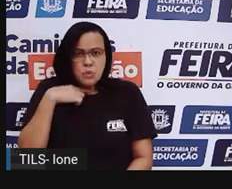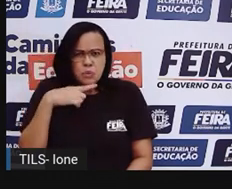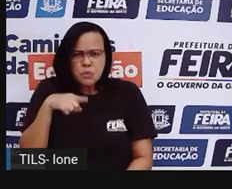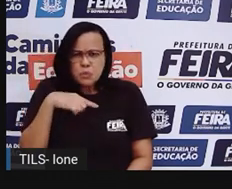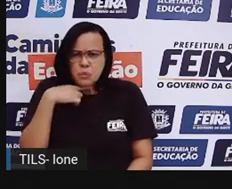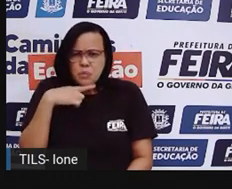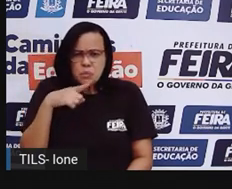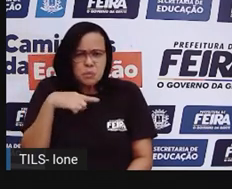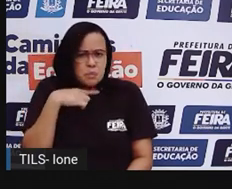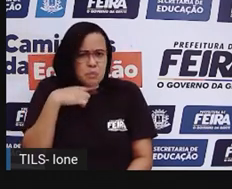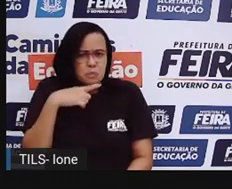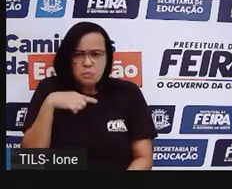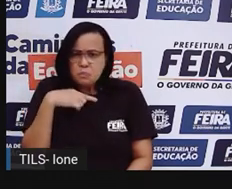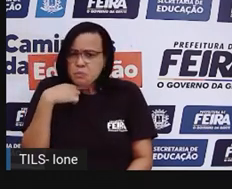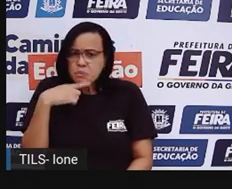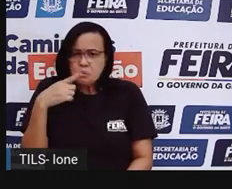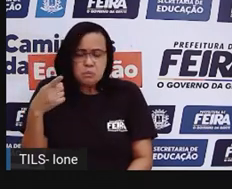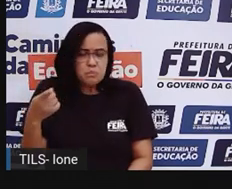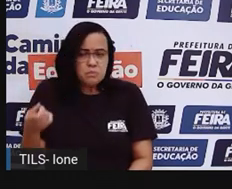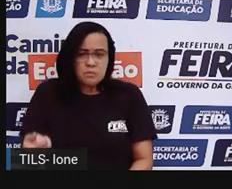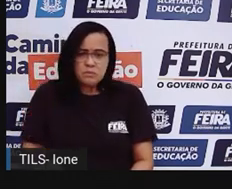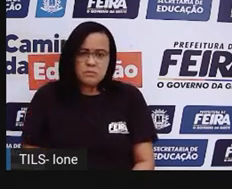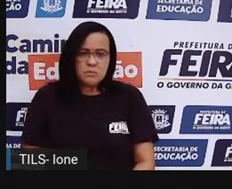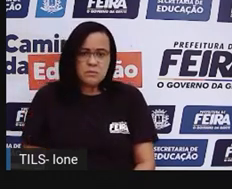te pedem.